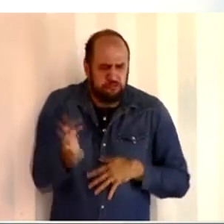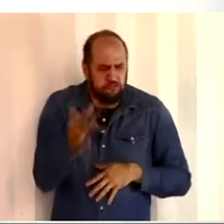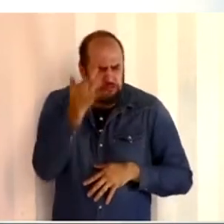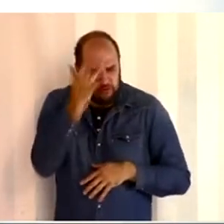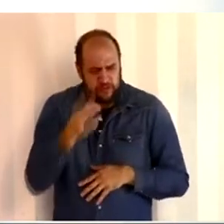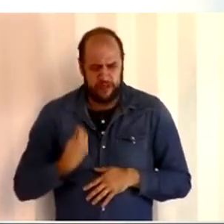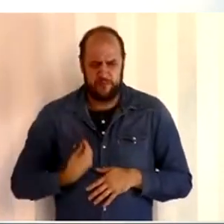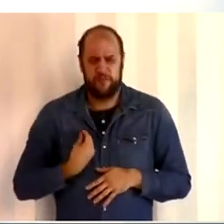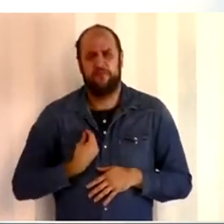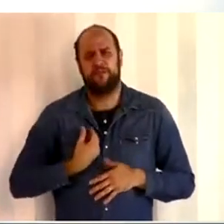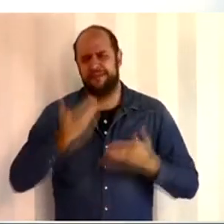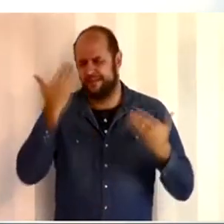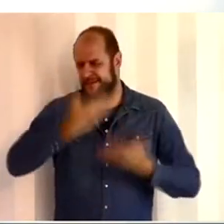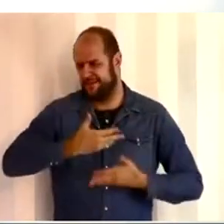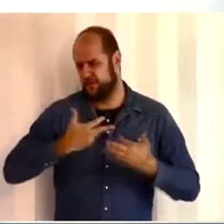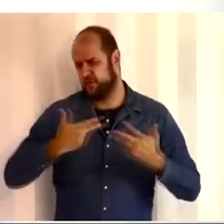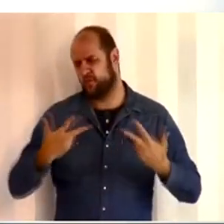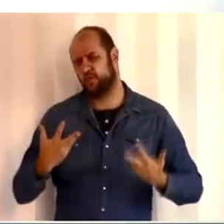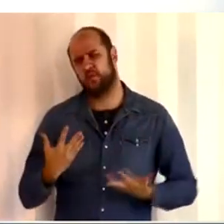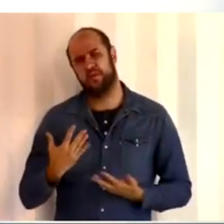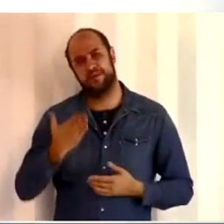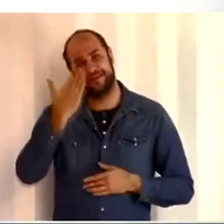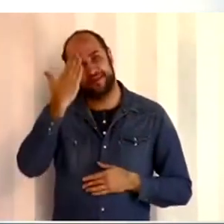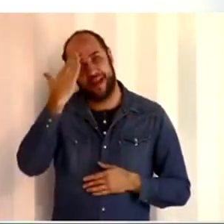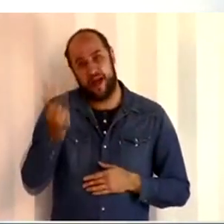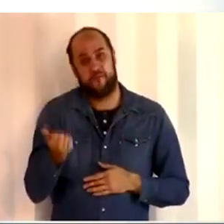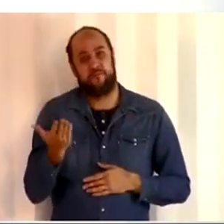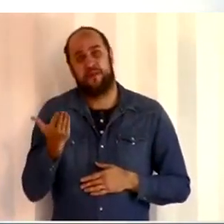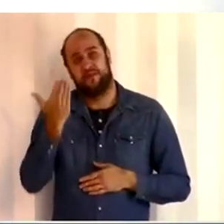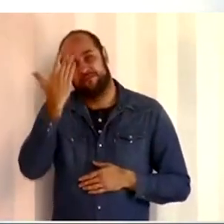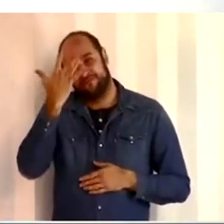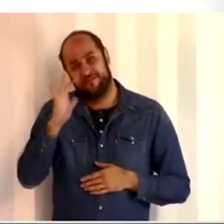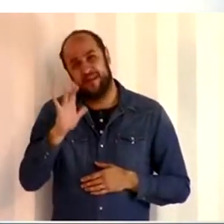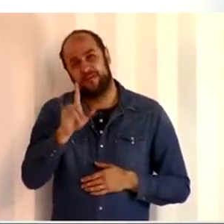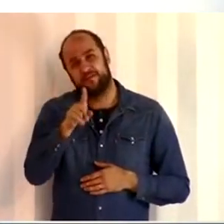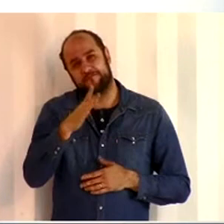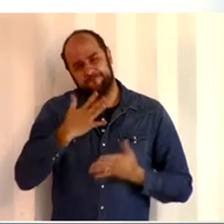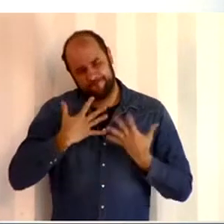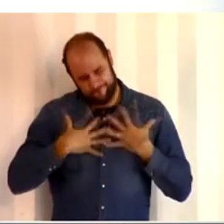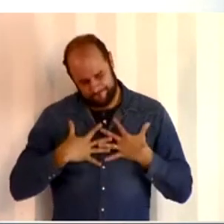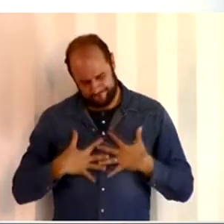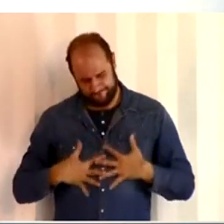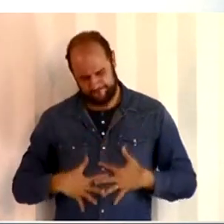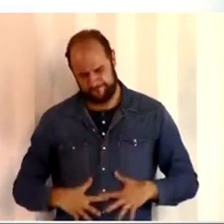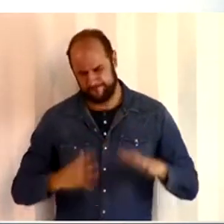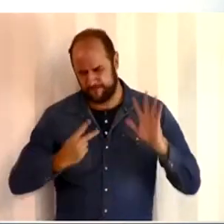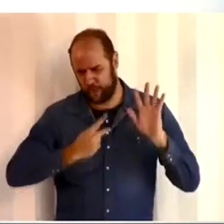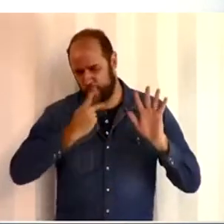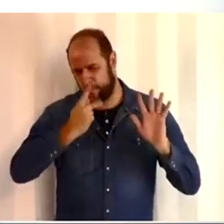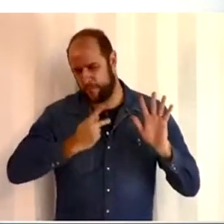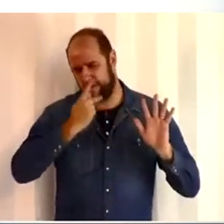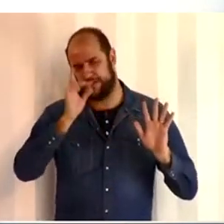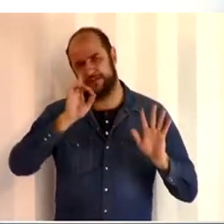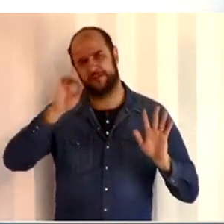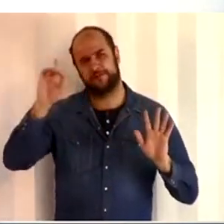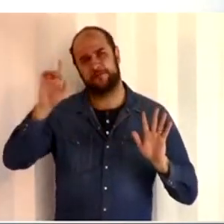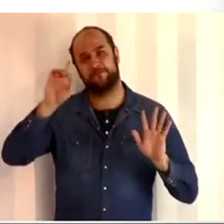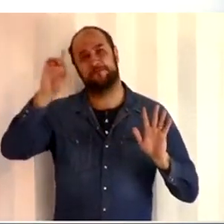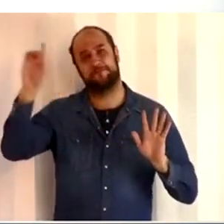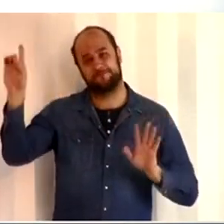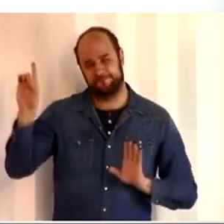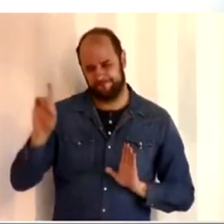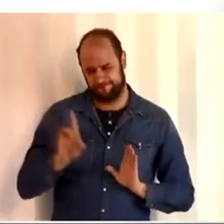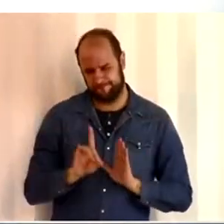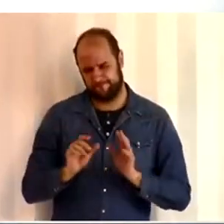ser da sua vida, diante de alguma coisa que você ficou sabendo, descanse nesta bendita promessa da parte de Deus: eu estou